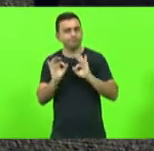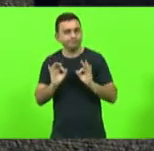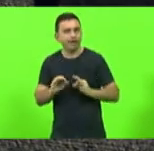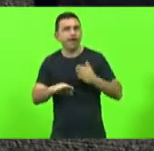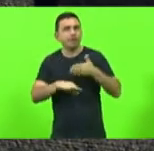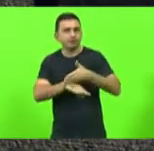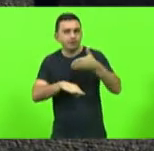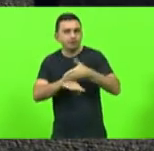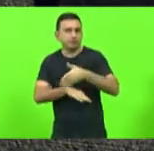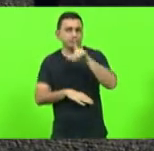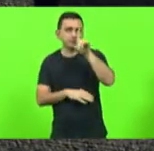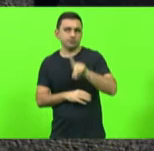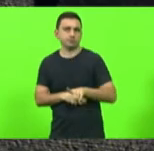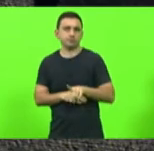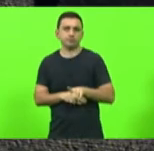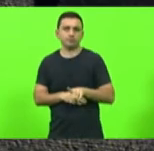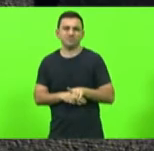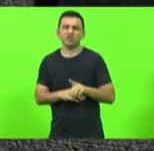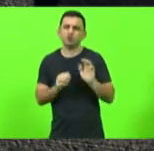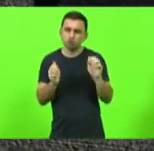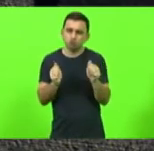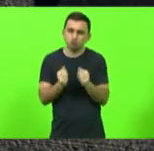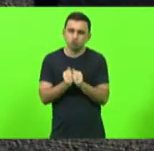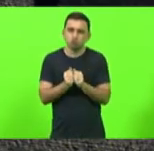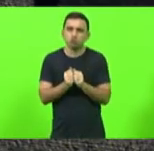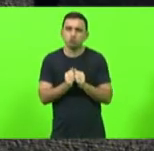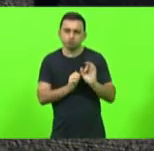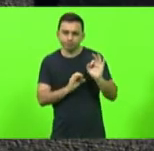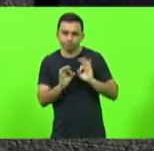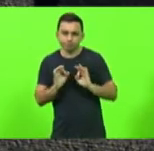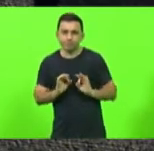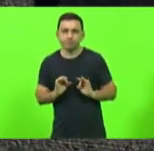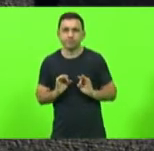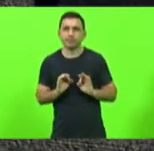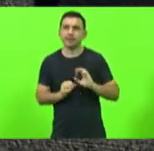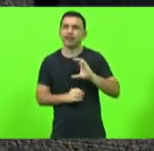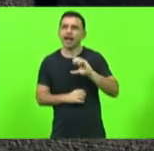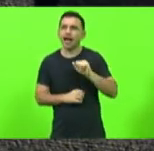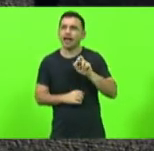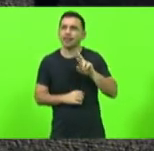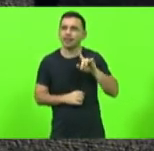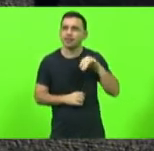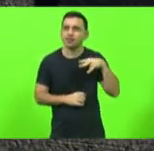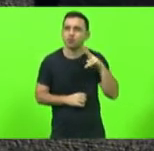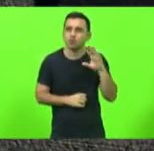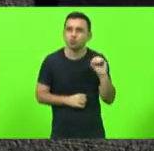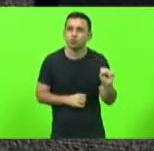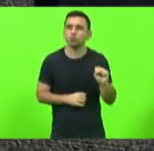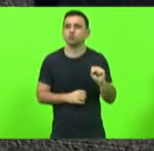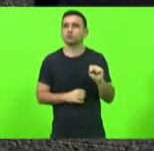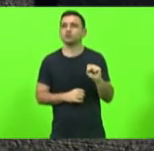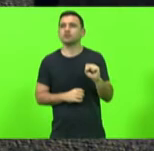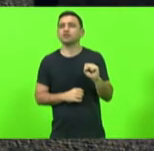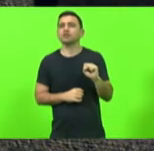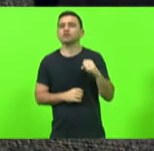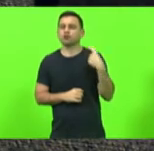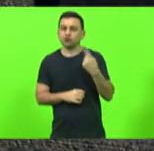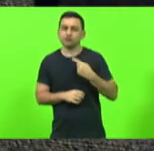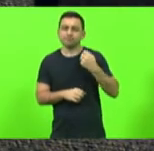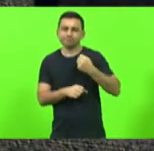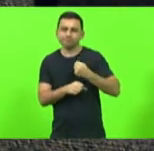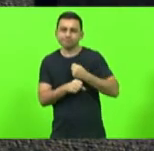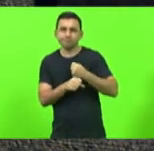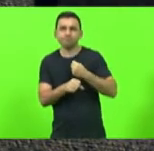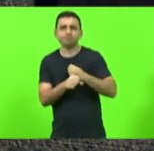direitos. Junto com a plataforma operária camponesa, né, Carlinhos, Marinho, a gente construiu, então, um projeto energético